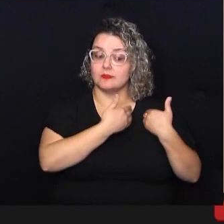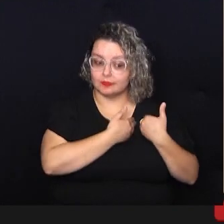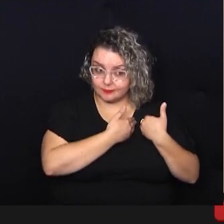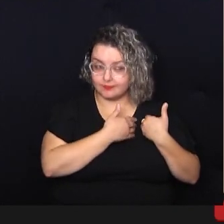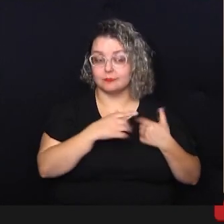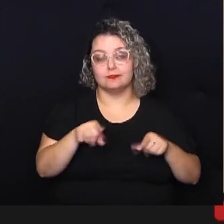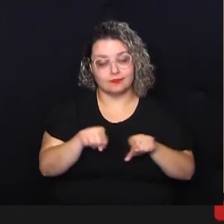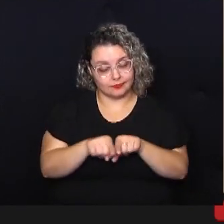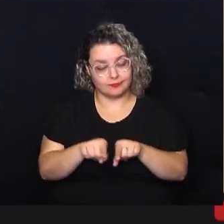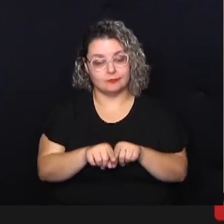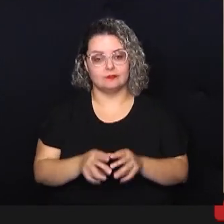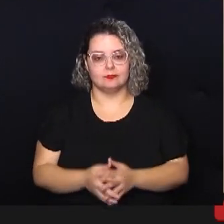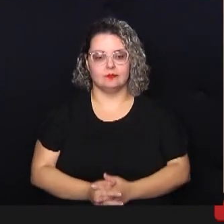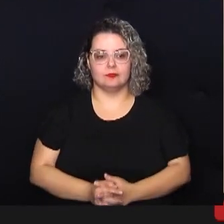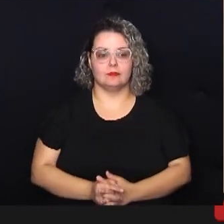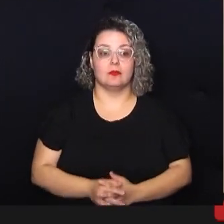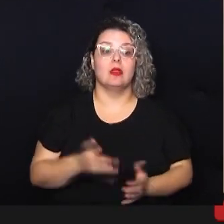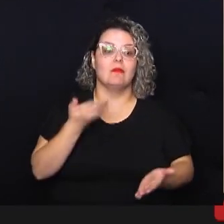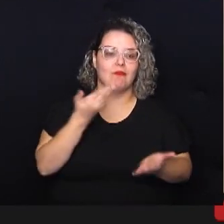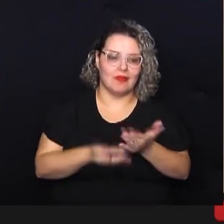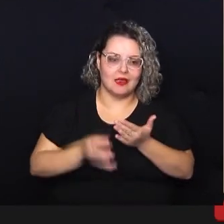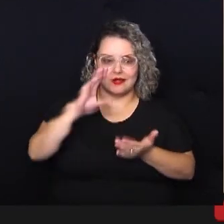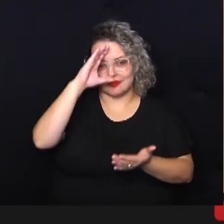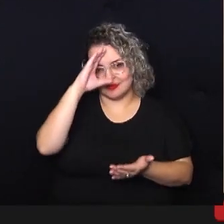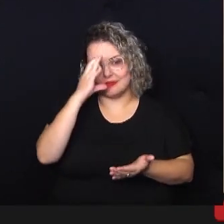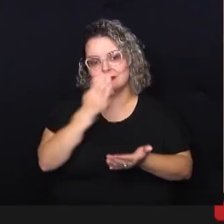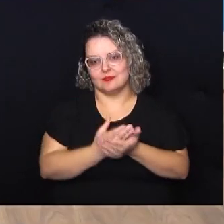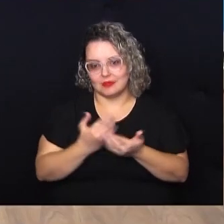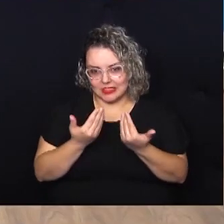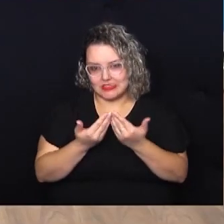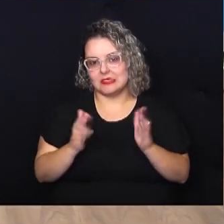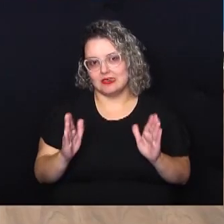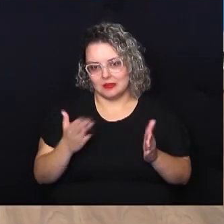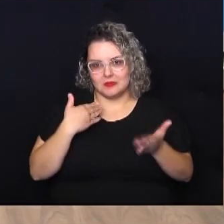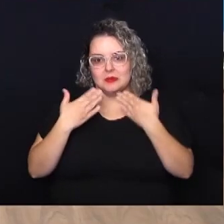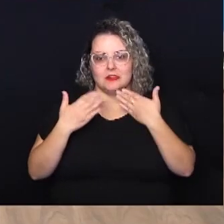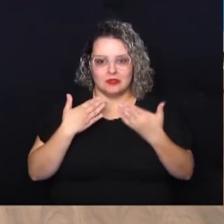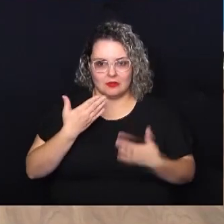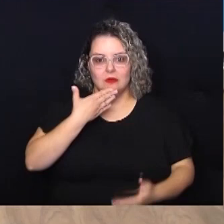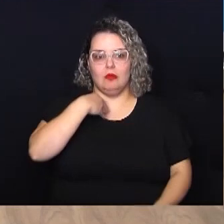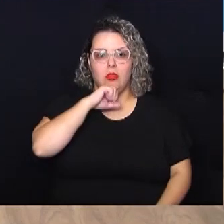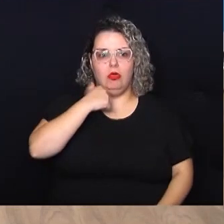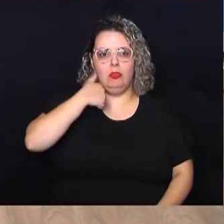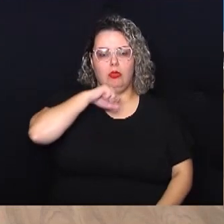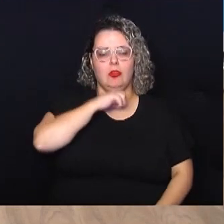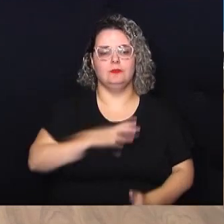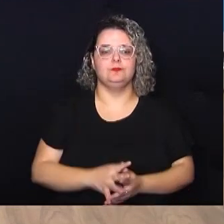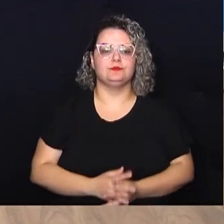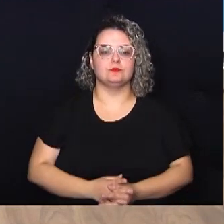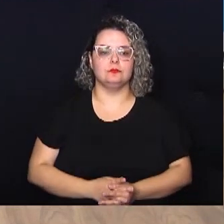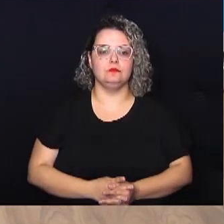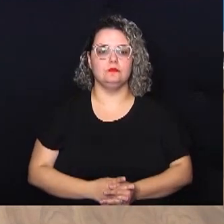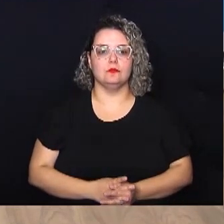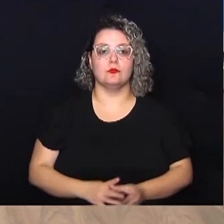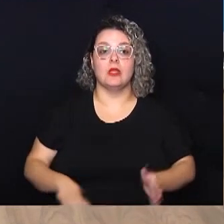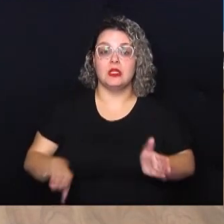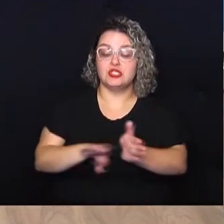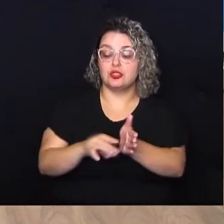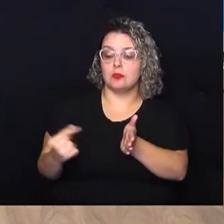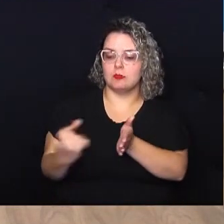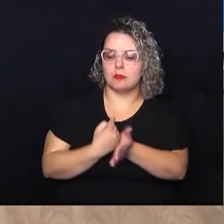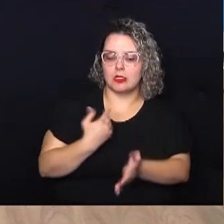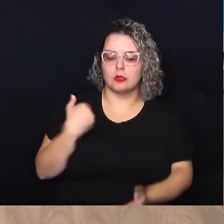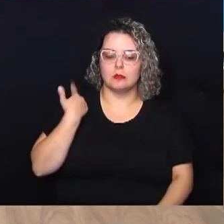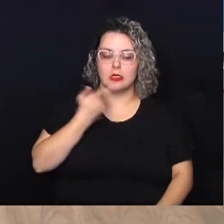também. Perde a confiança, né, nessa abertura com os pais irresponsáveis. Chegou um questionamento aqui